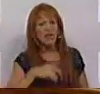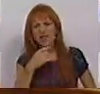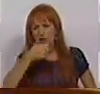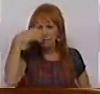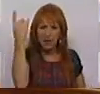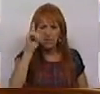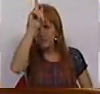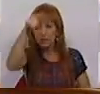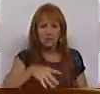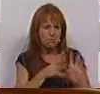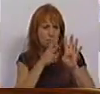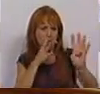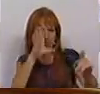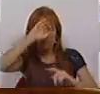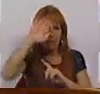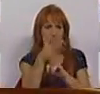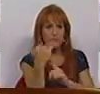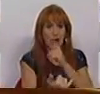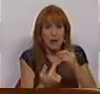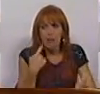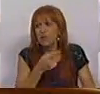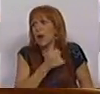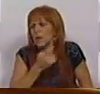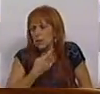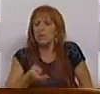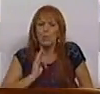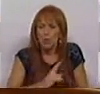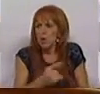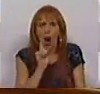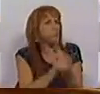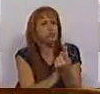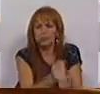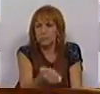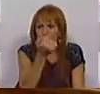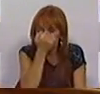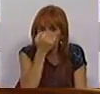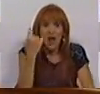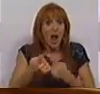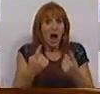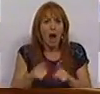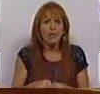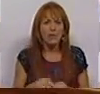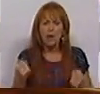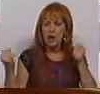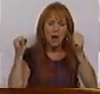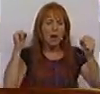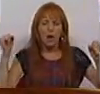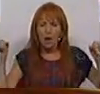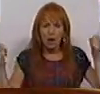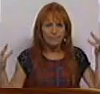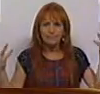6 da manhã para as filas do consulado e muitas vezes têm que voltar para casa porque não são atendidos e muitas vezes há uma tensão